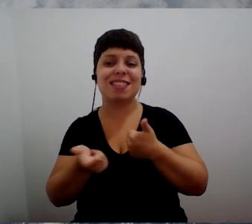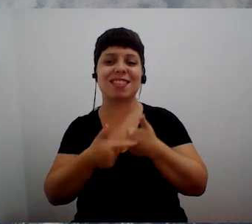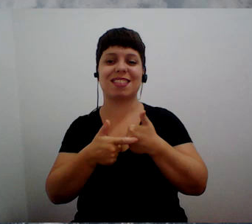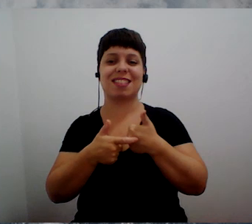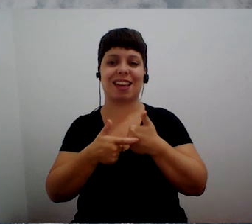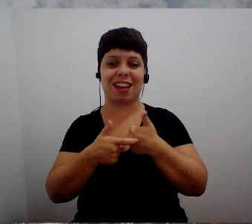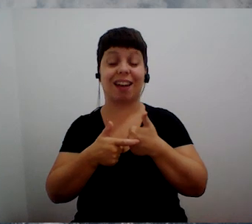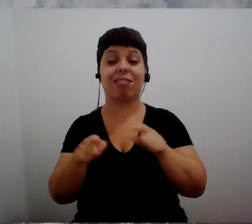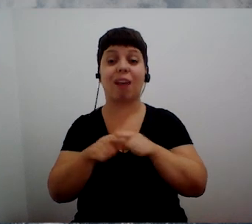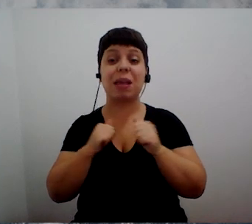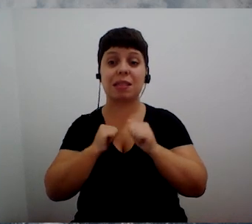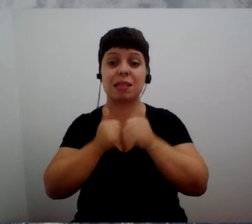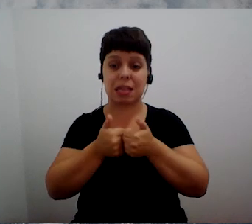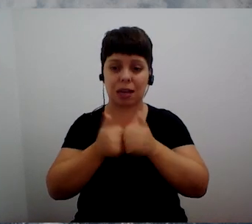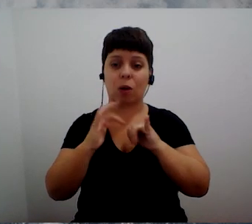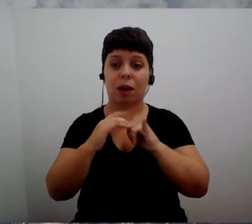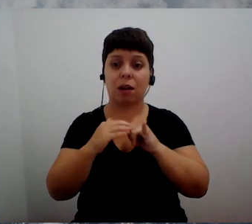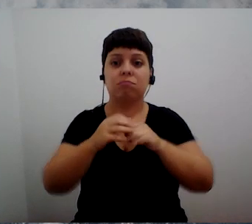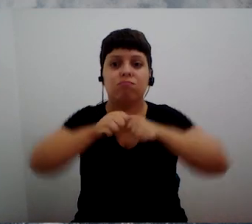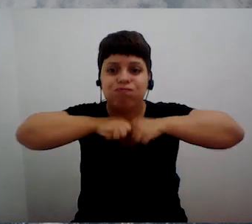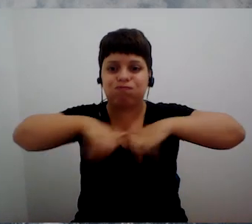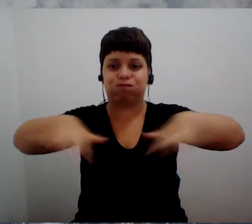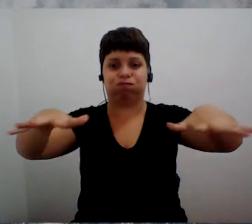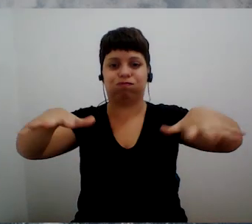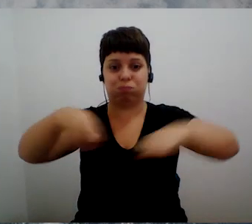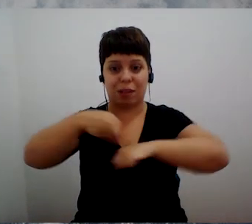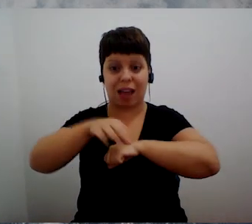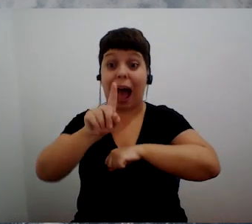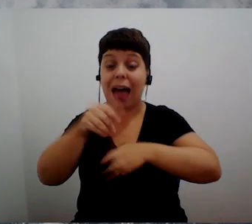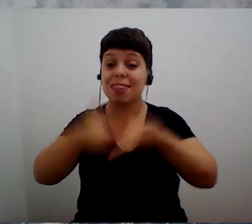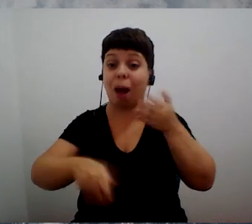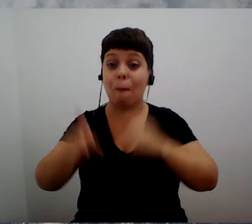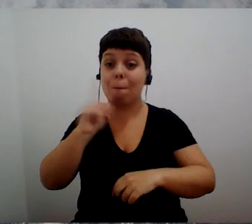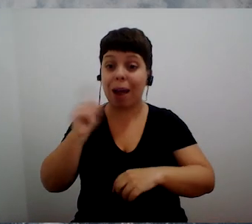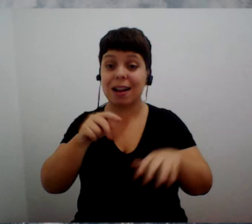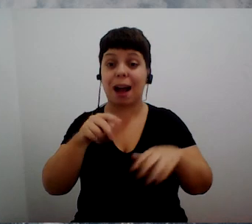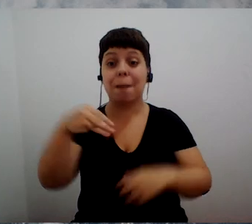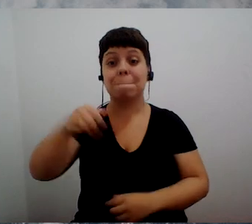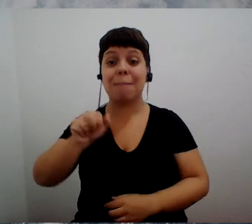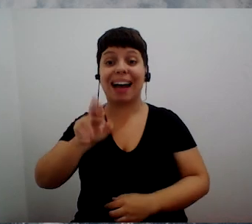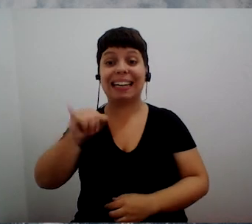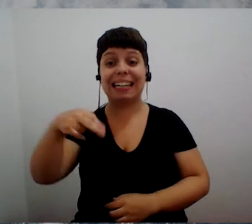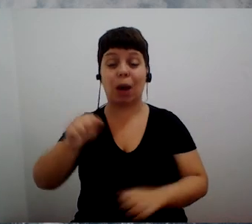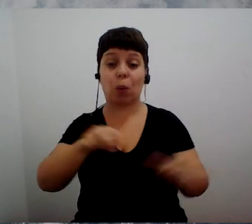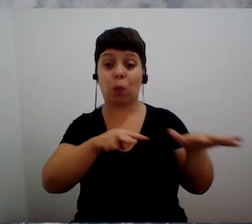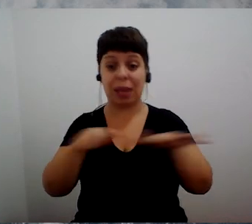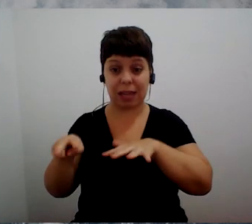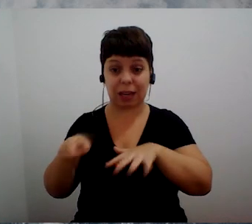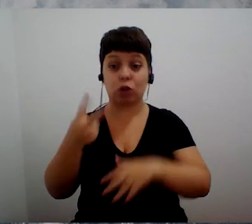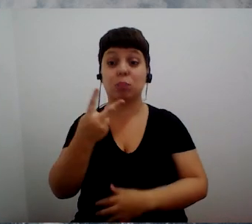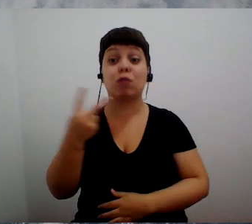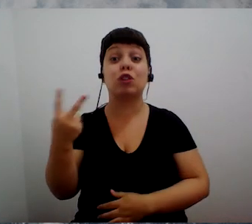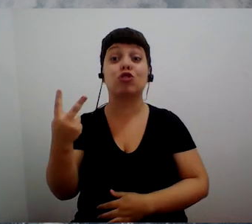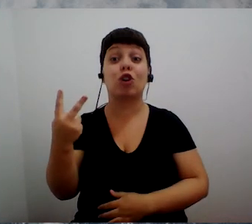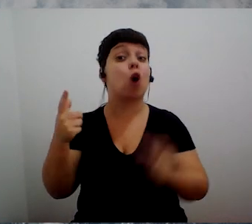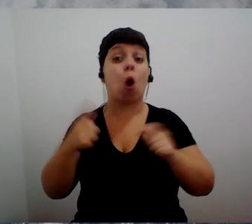nosso canal, deixe sua curtida e compartilhe o vídeo para ajudar a gente a espalhar essa mensagem. E não percam a Marina Week 2022, que será realizada no